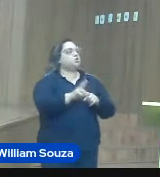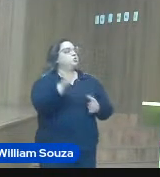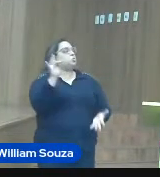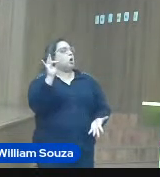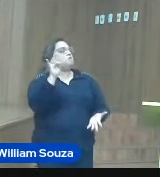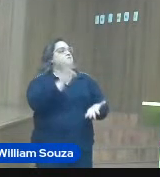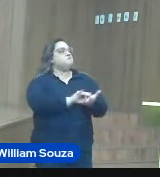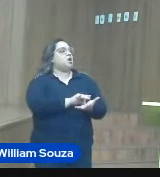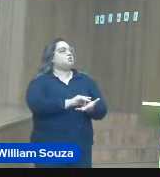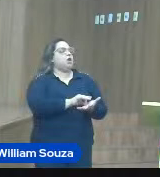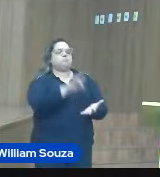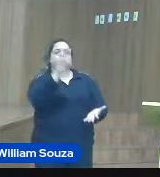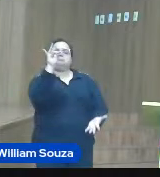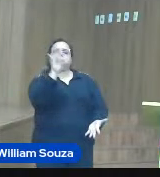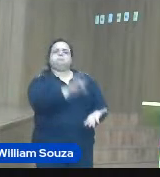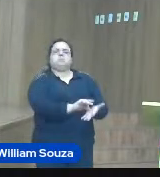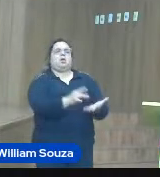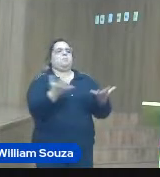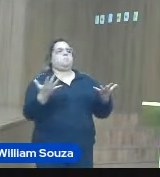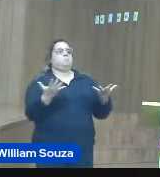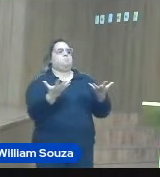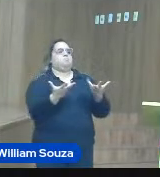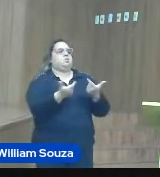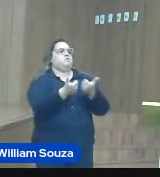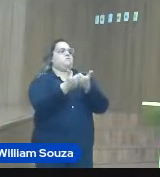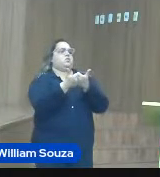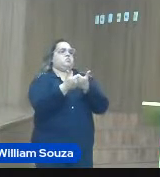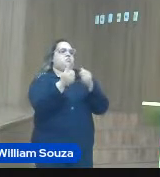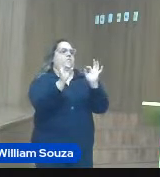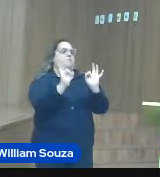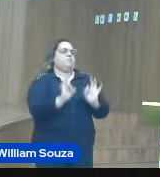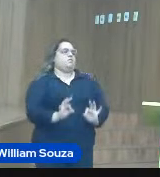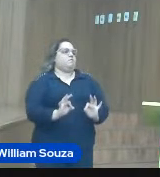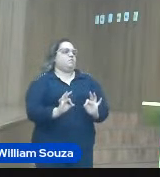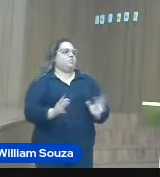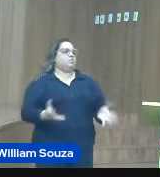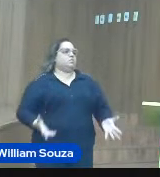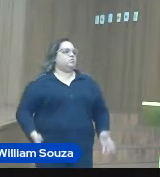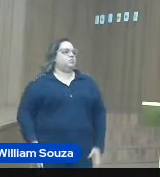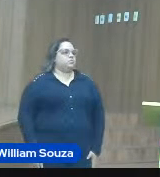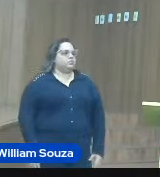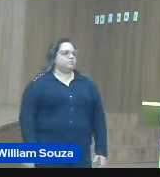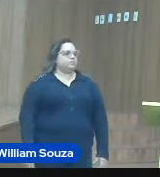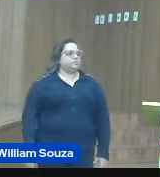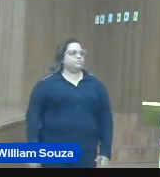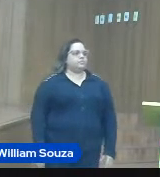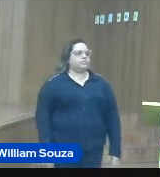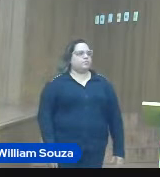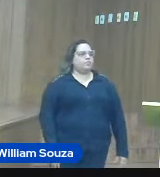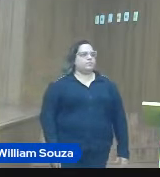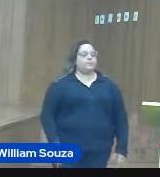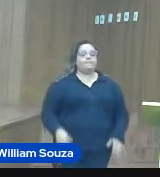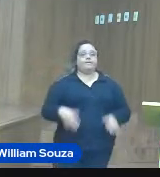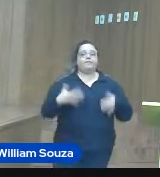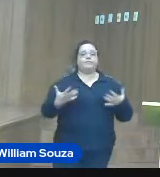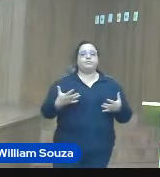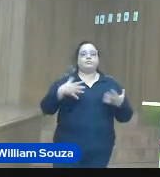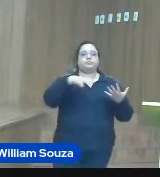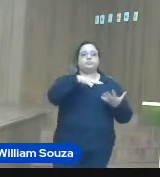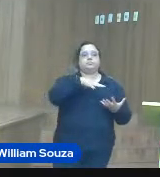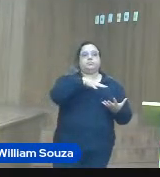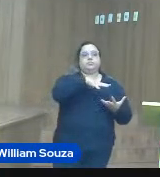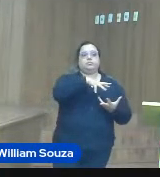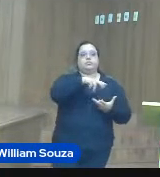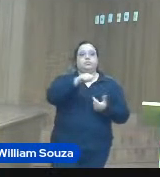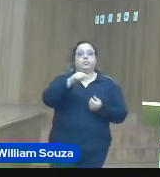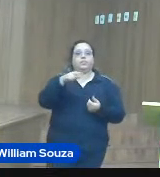verdades perfeitas. E aí o mundo que a gente vive, ele acaba sendo um domínio de